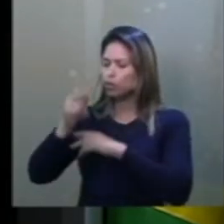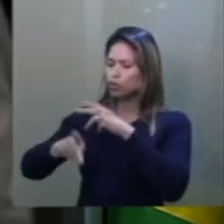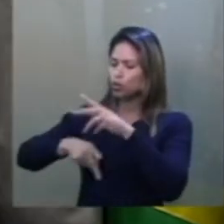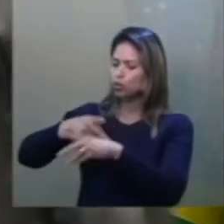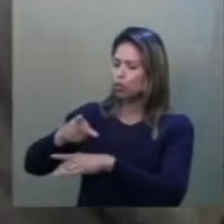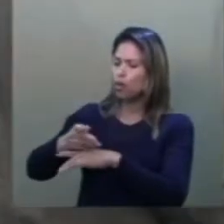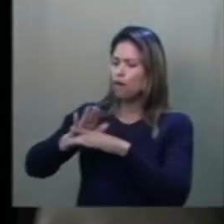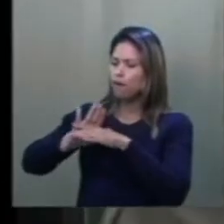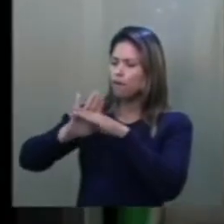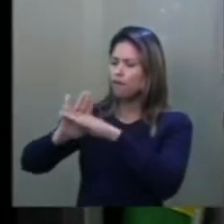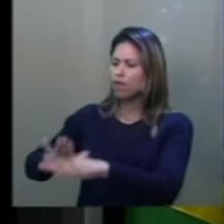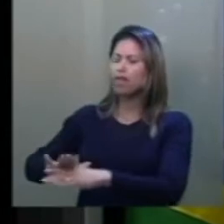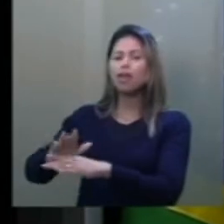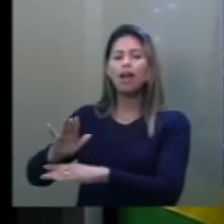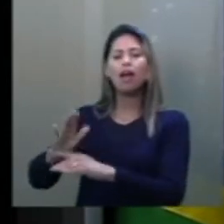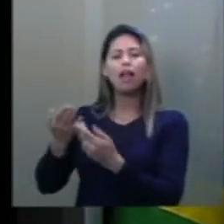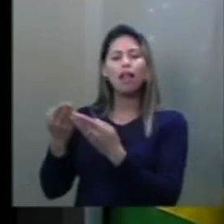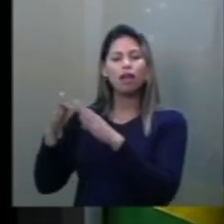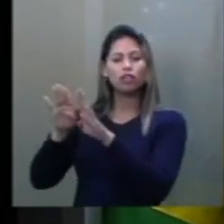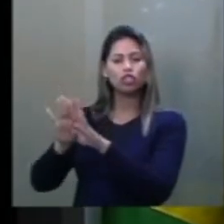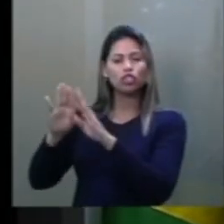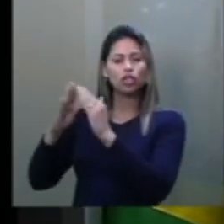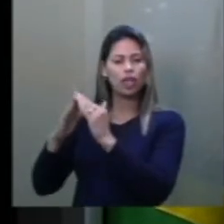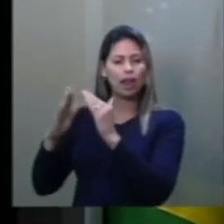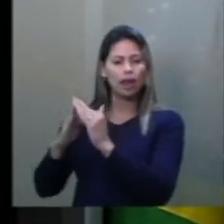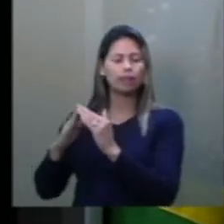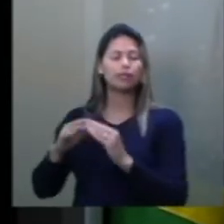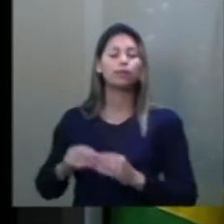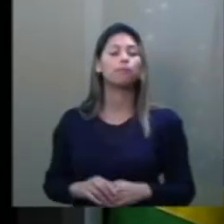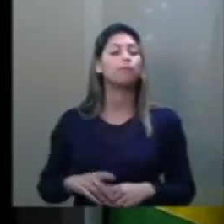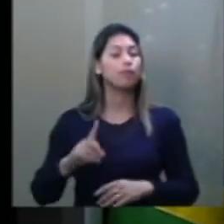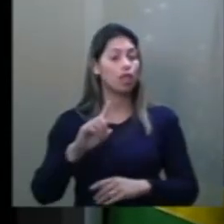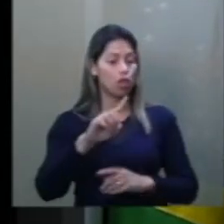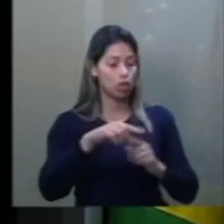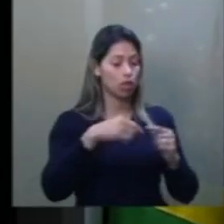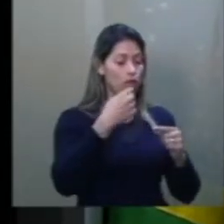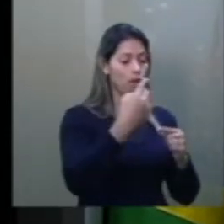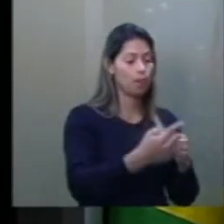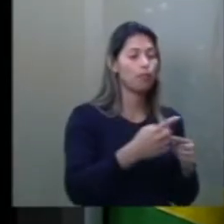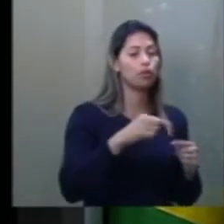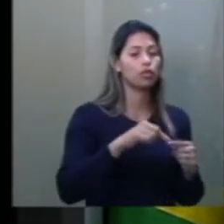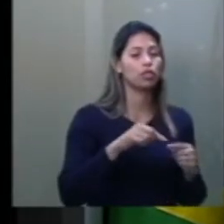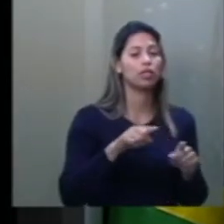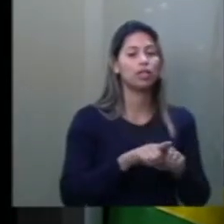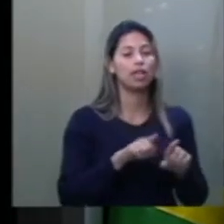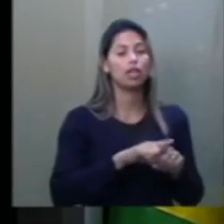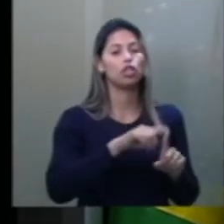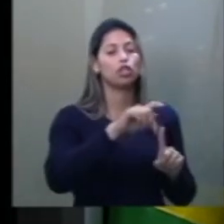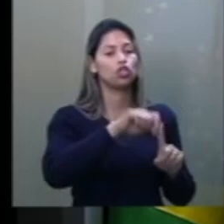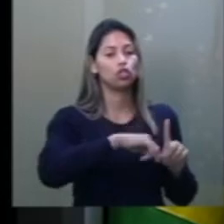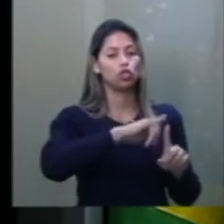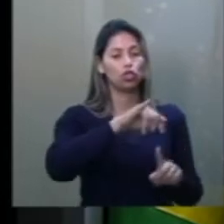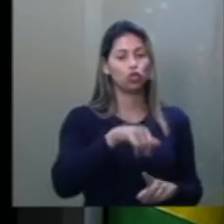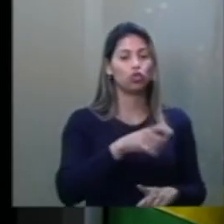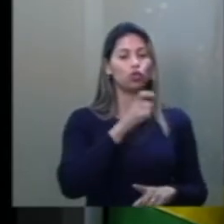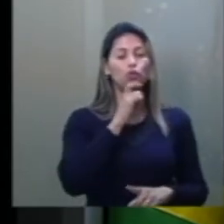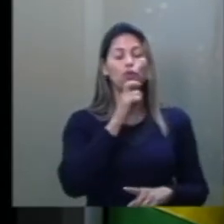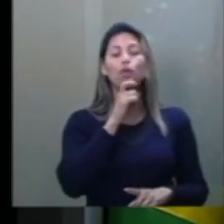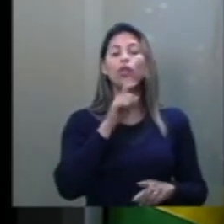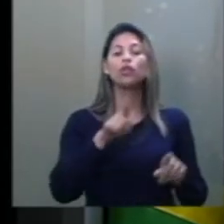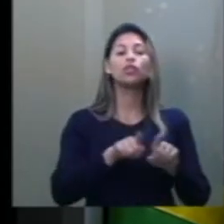depois, em julho de 2006, foi inaugurada a Penitenciária Federal em Catanduvas, Paraná, recebendo